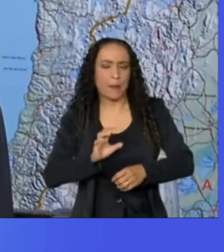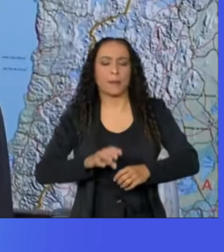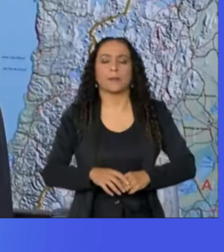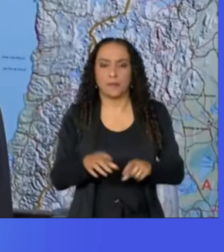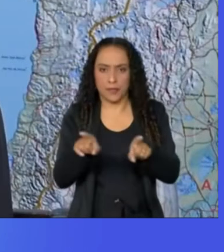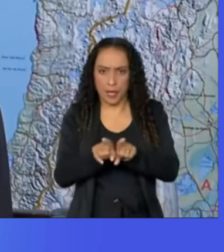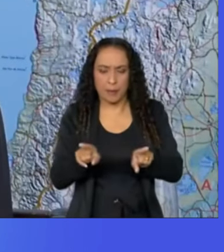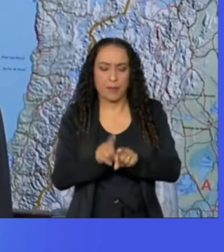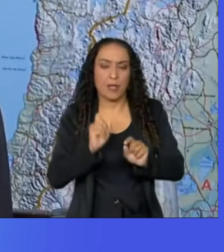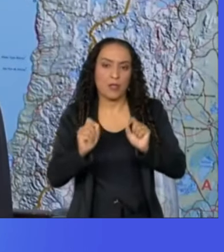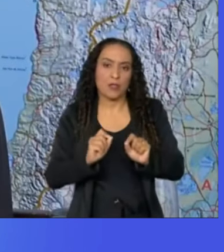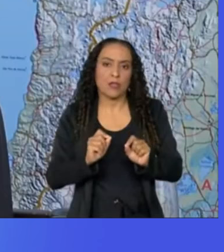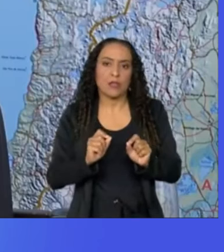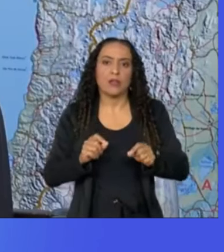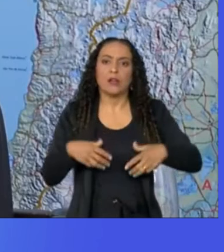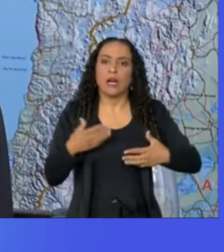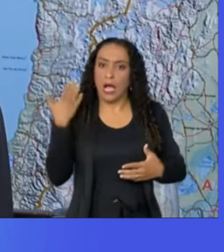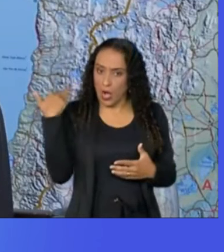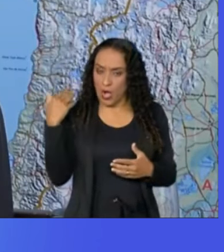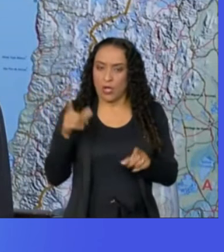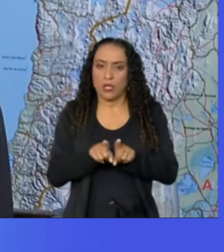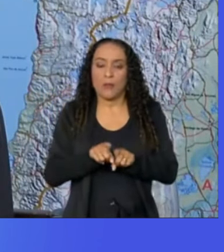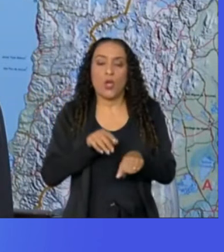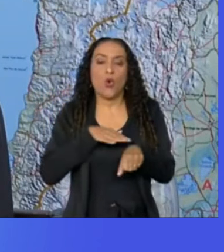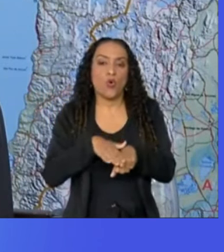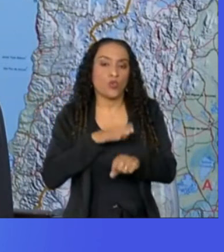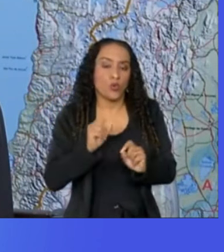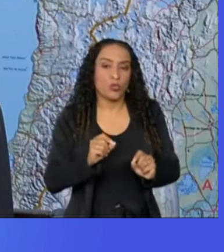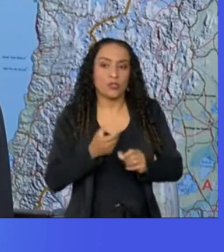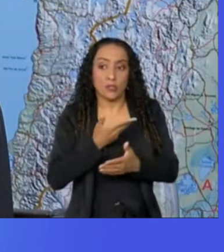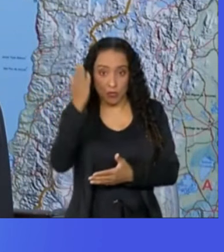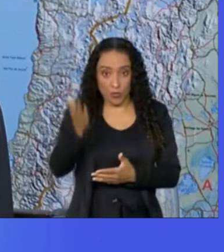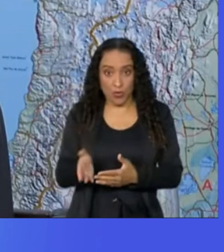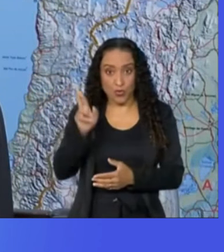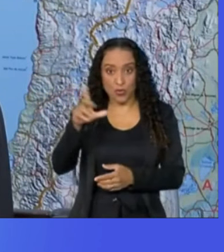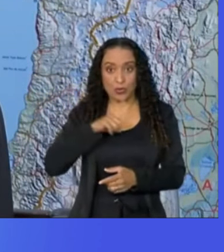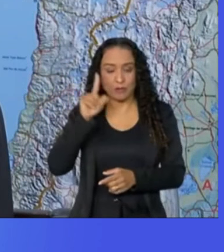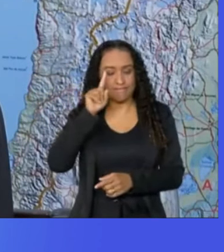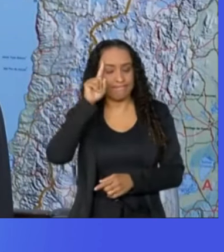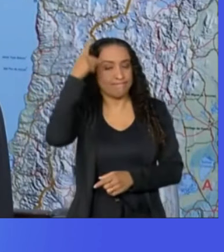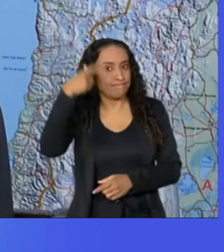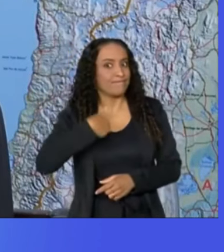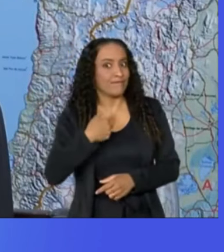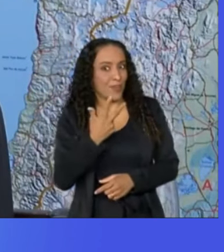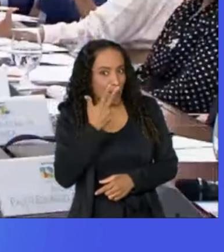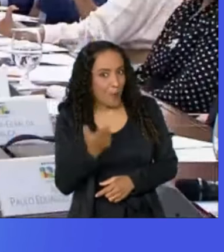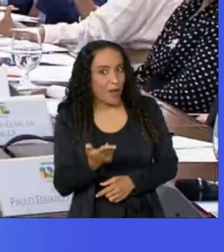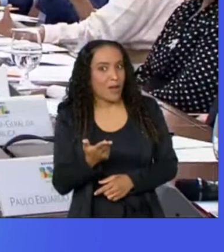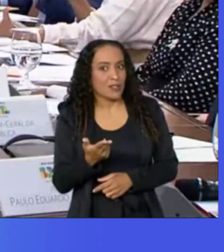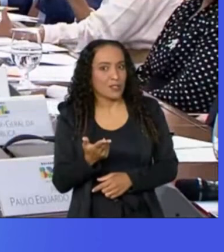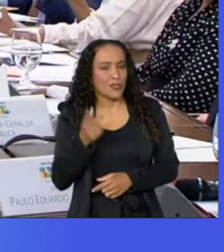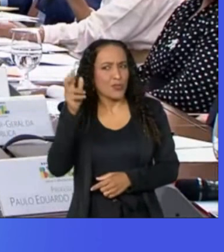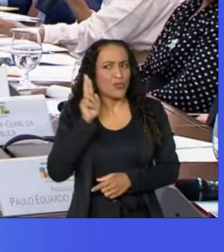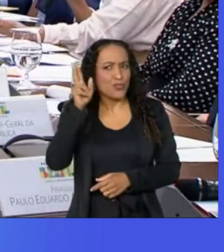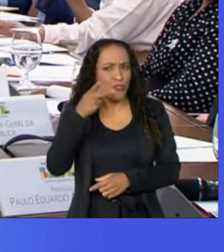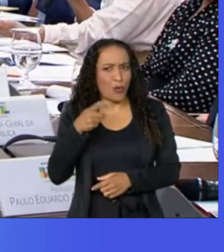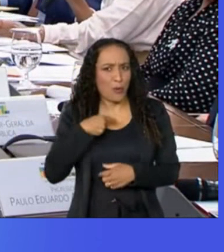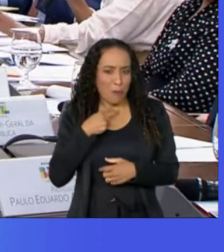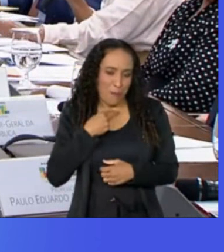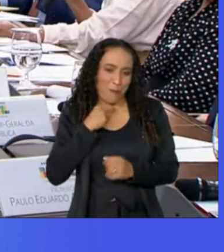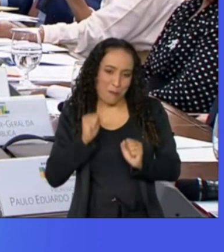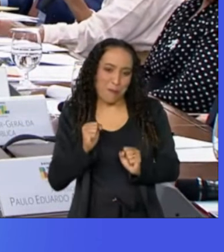e ainda ainda pouco nós conversávamos e o senhor teve uma ideia que eu acho que o senhor disse que eu podia falar